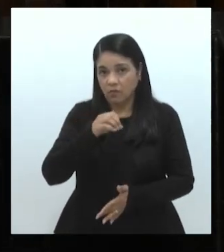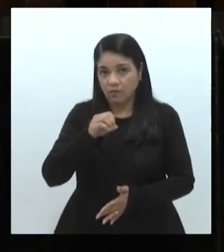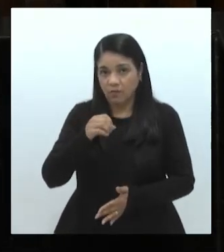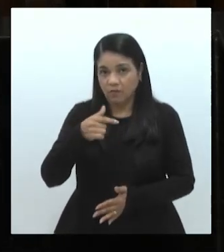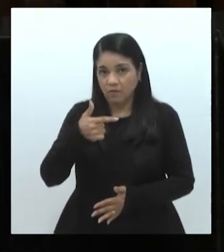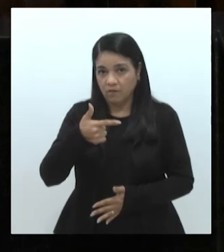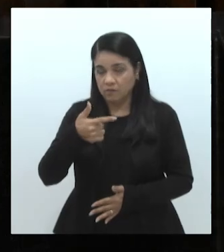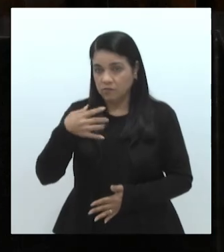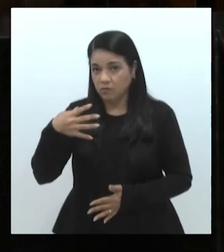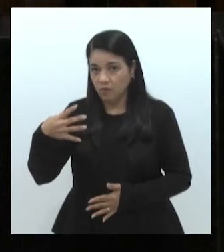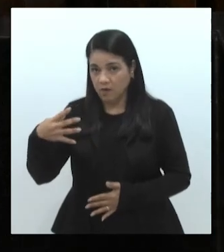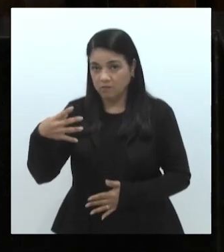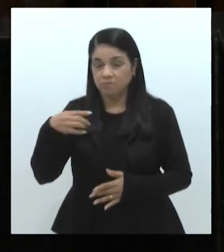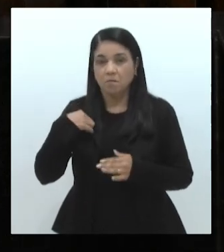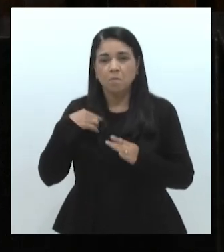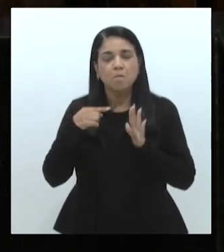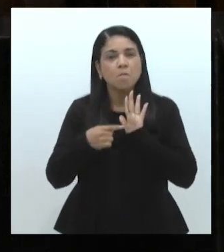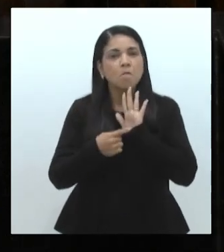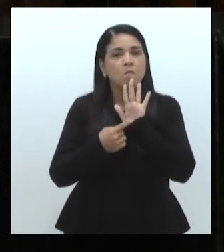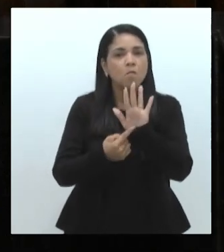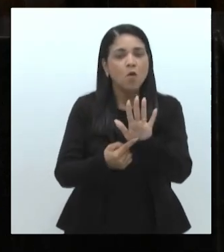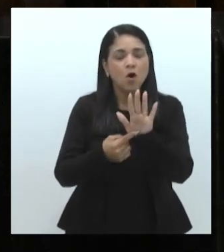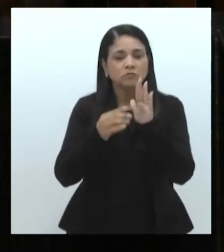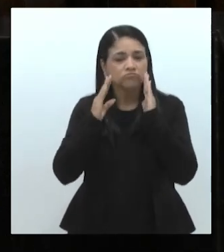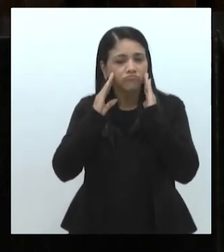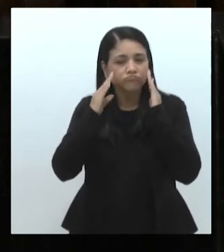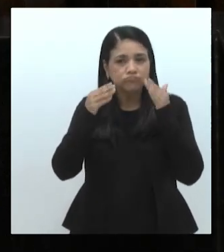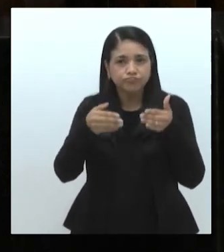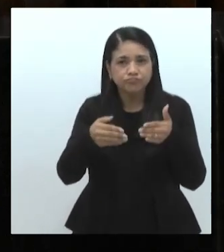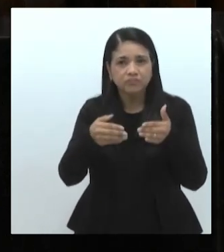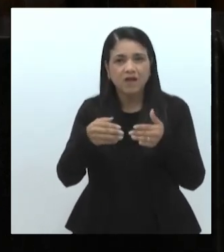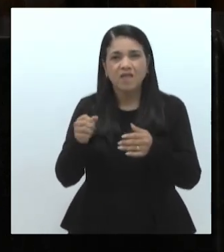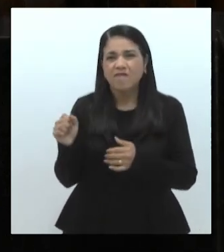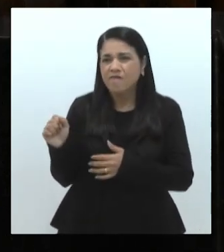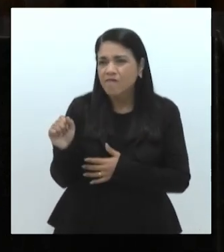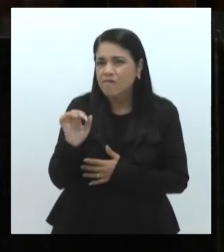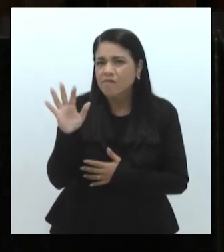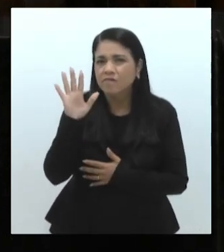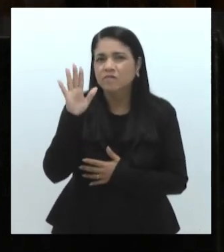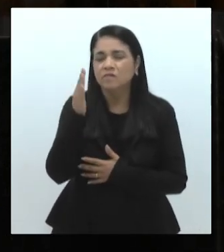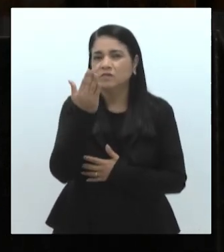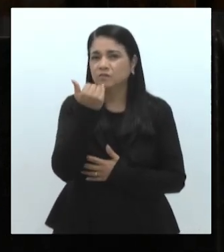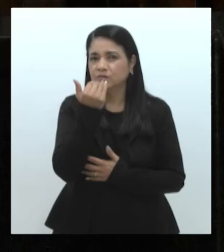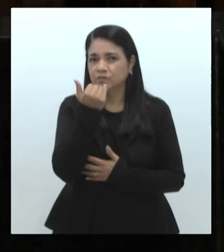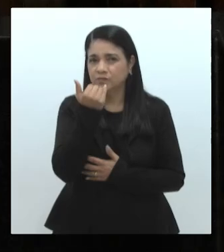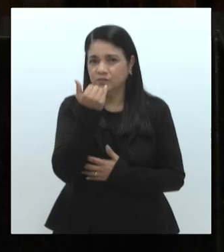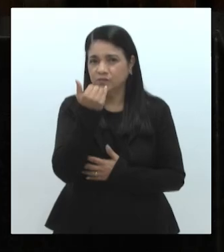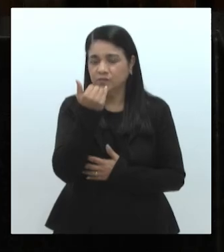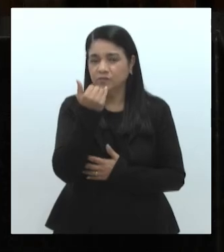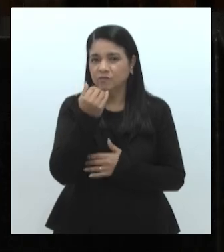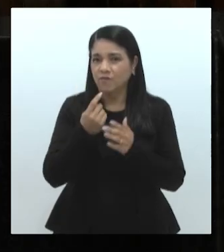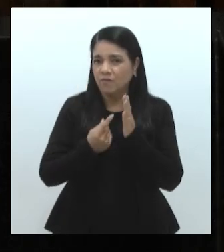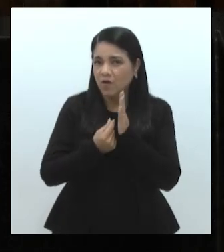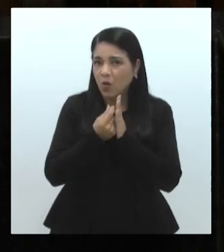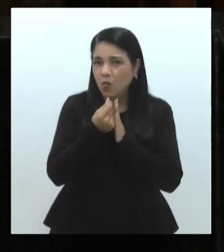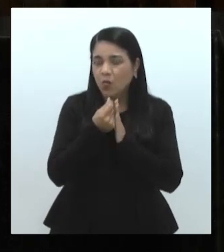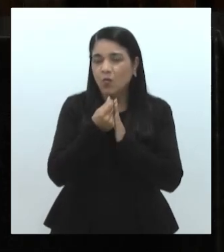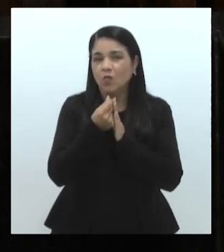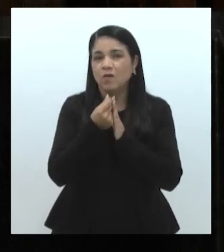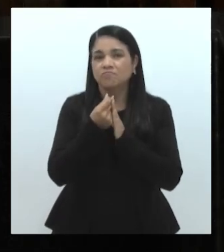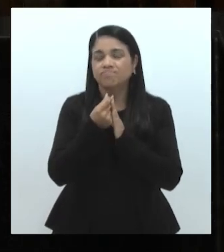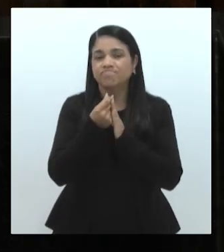mostra que o foco e possível fonte de inflação dos alimentos está centrada